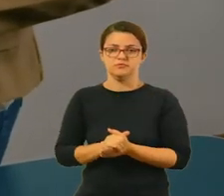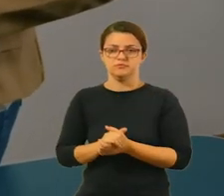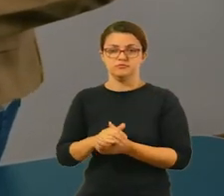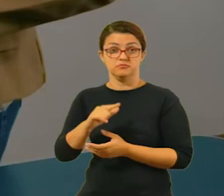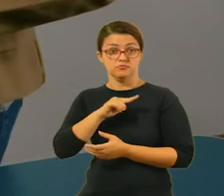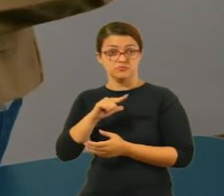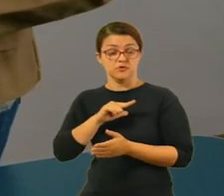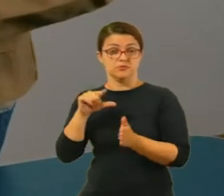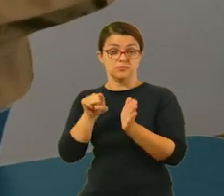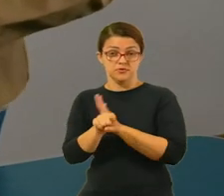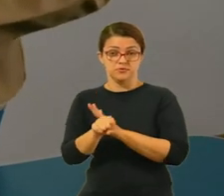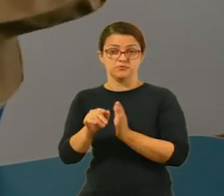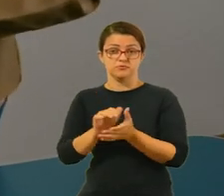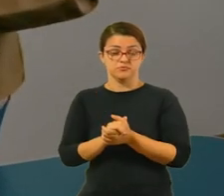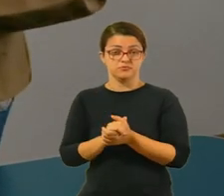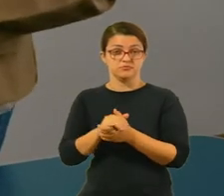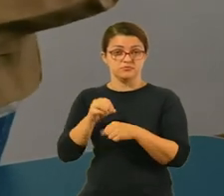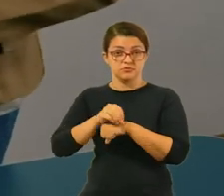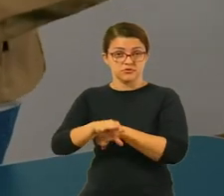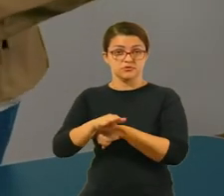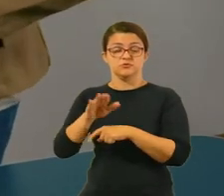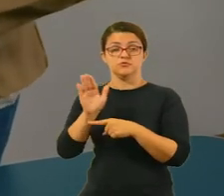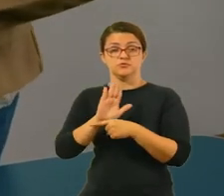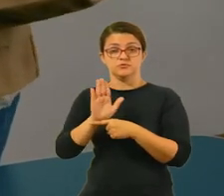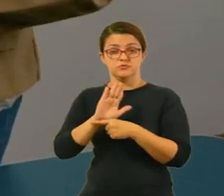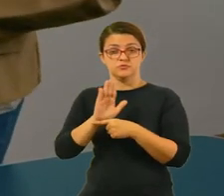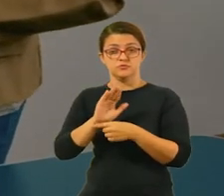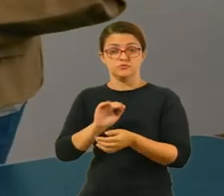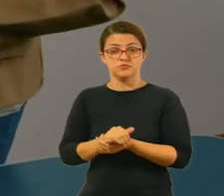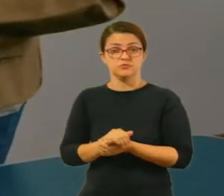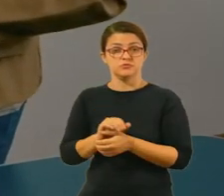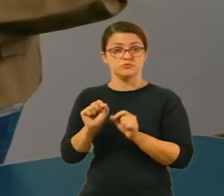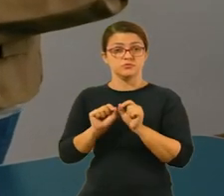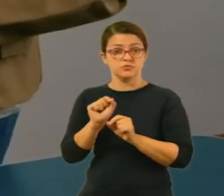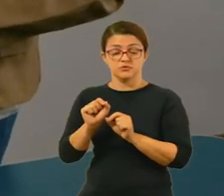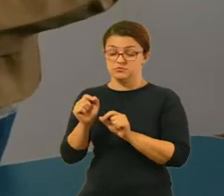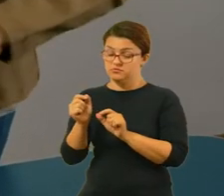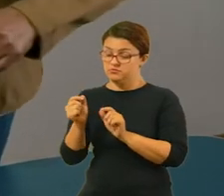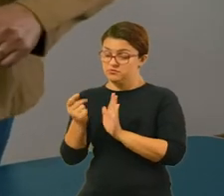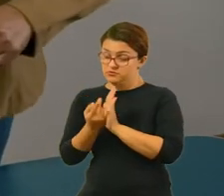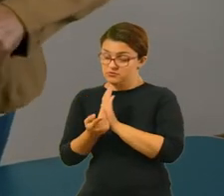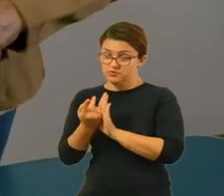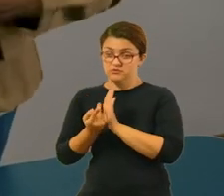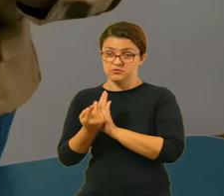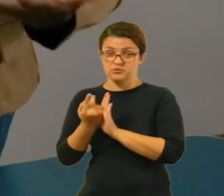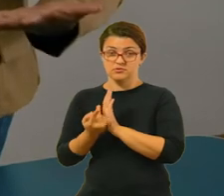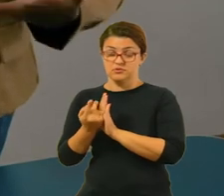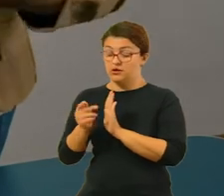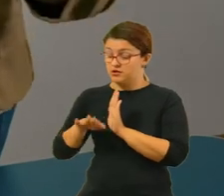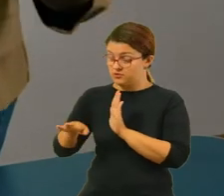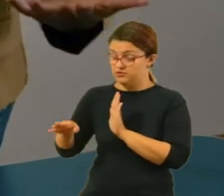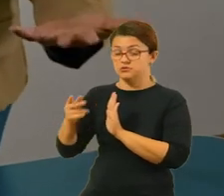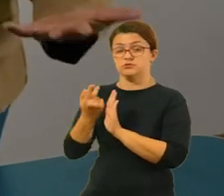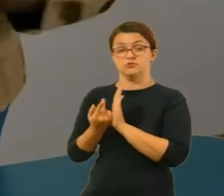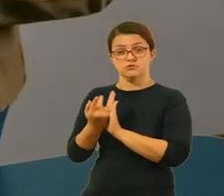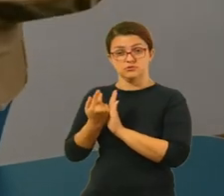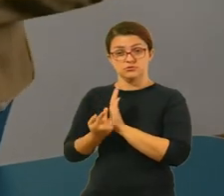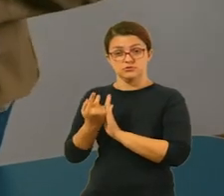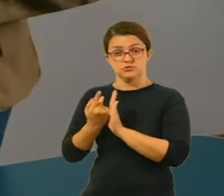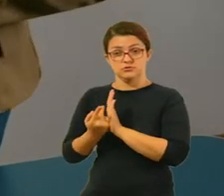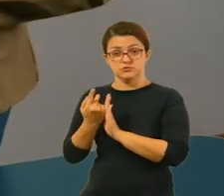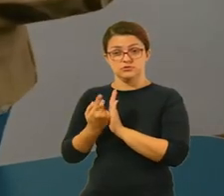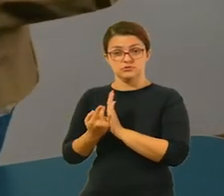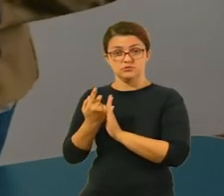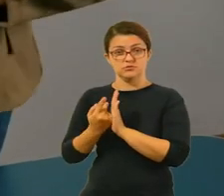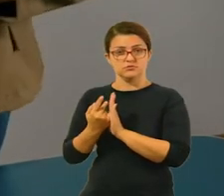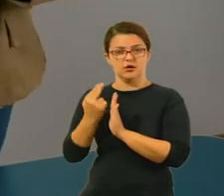a próxima tem algumas questões, temos uma sugestão de vídeo e a nossa sugestão é que você desenhe figuras, quer dizer, a criança desenha